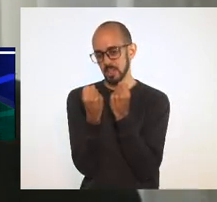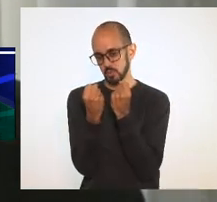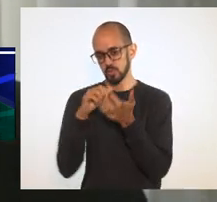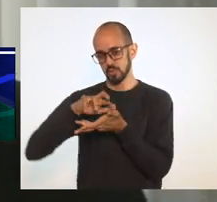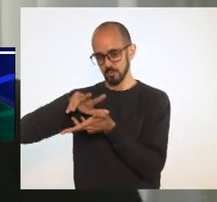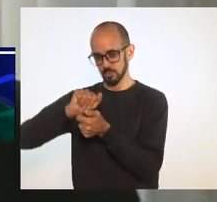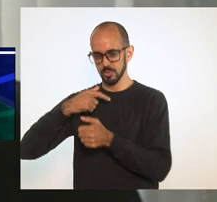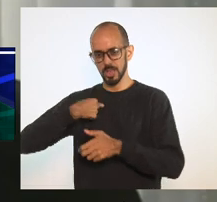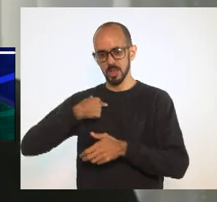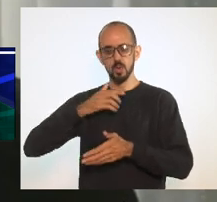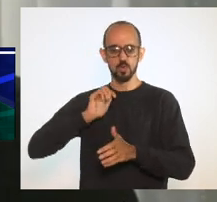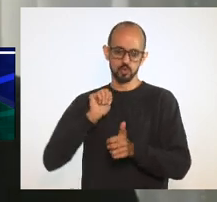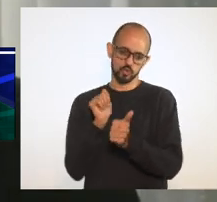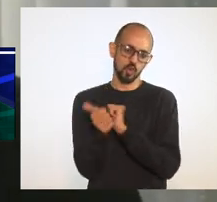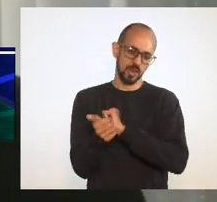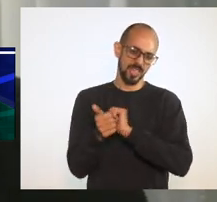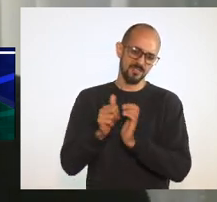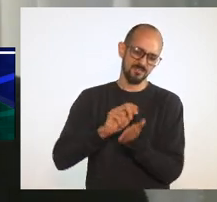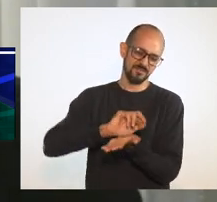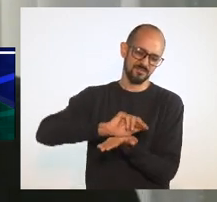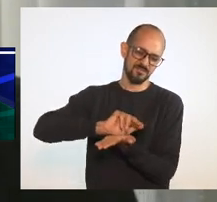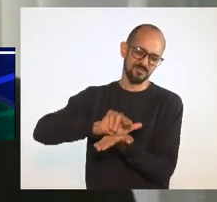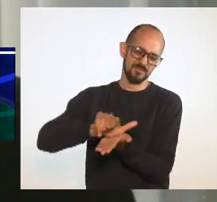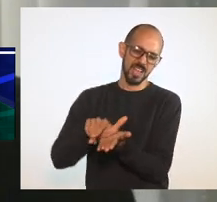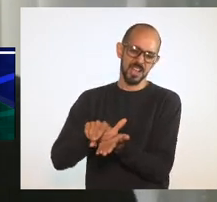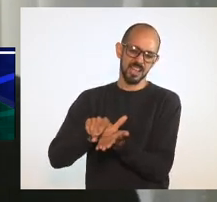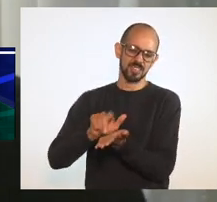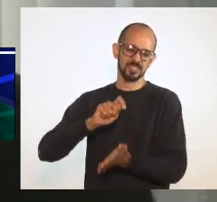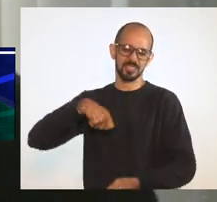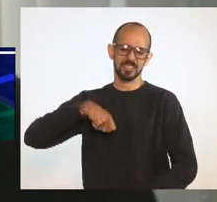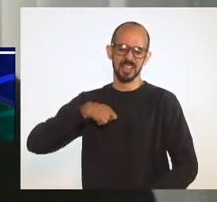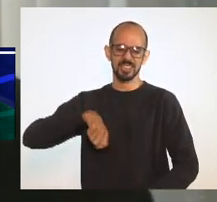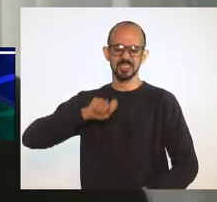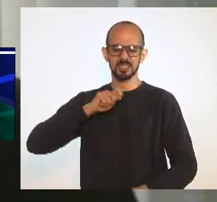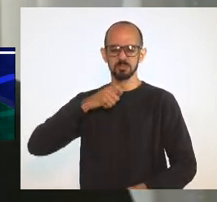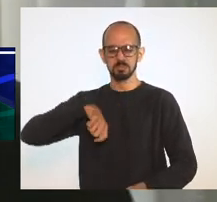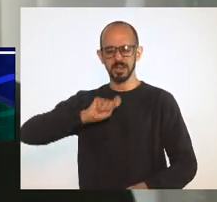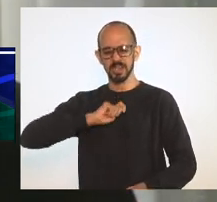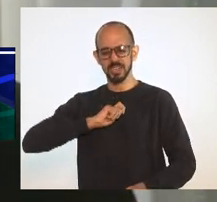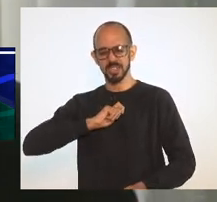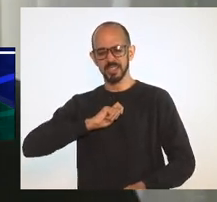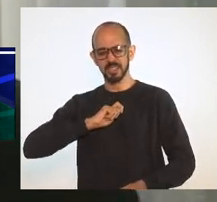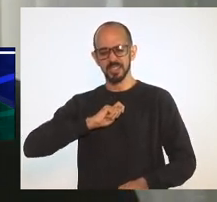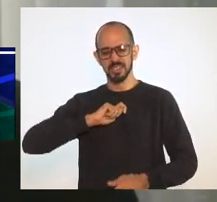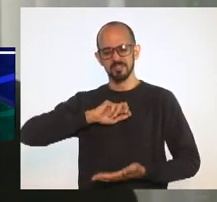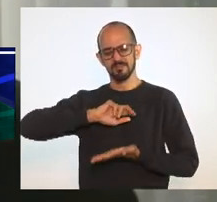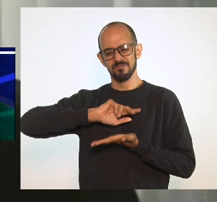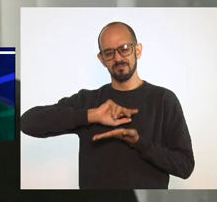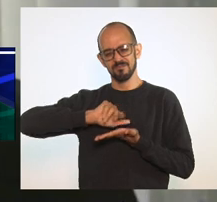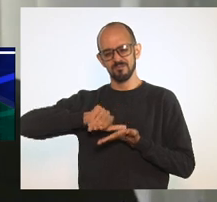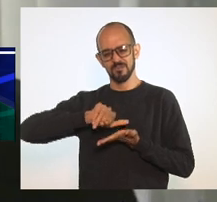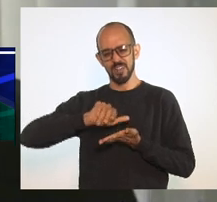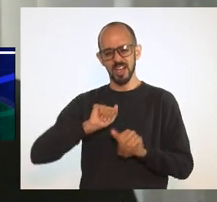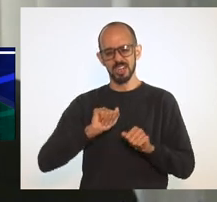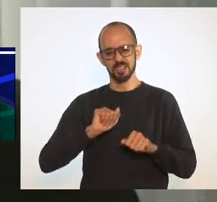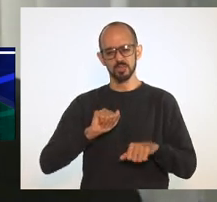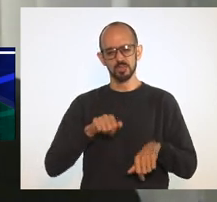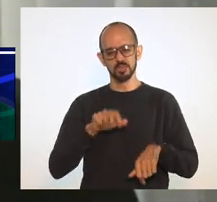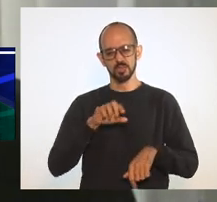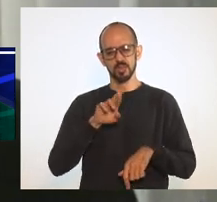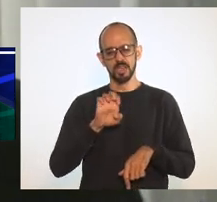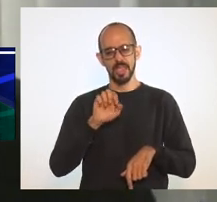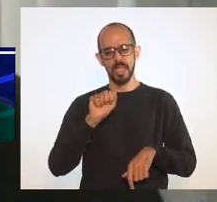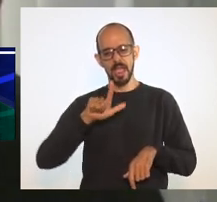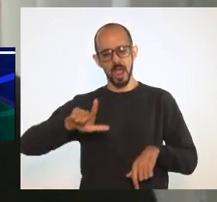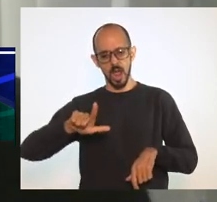mundo inteiro. No Camp, em Barcelona, Bernabéu, lá contra o Real Madrid,